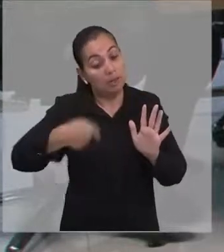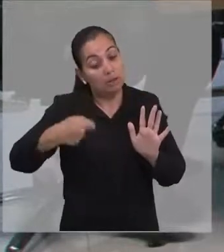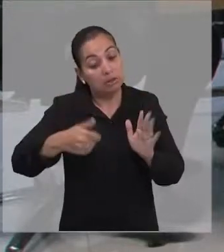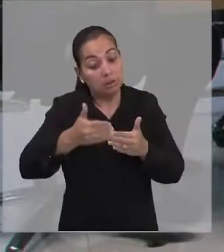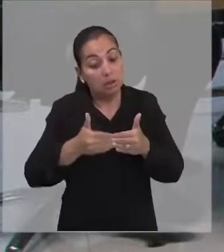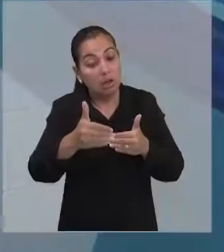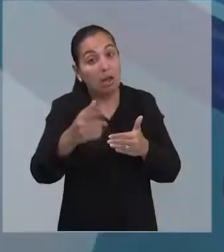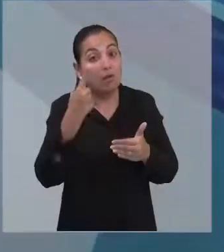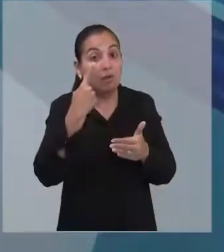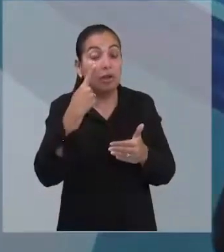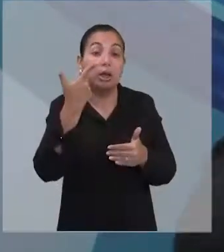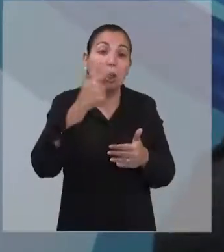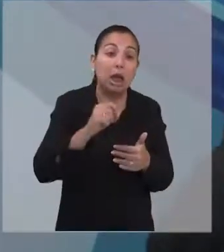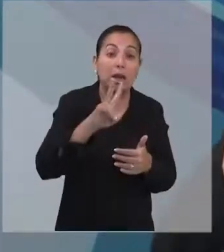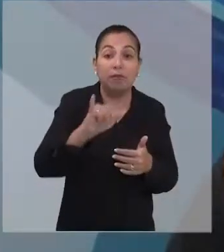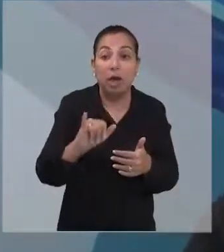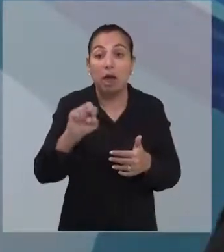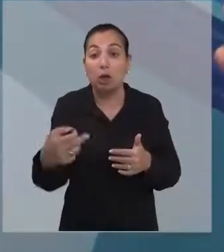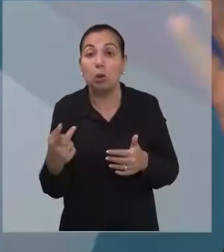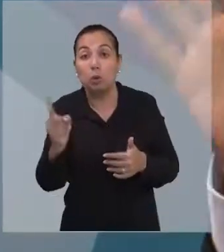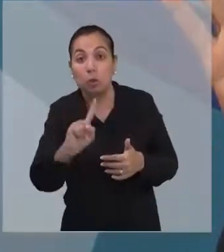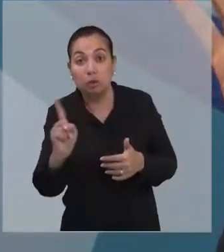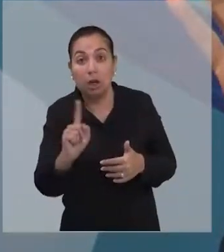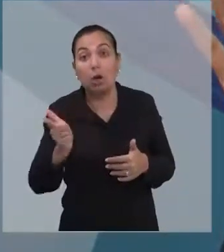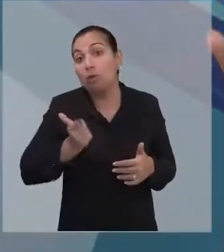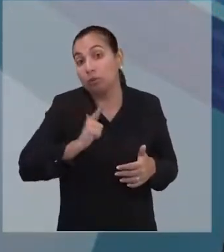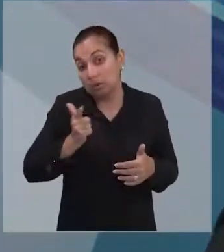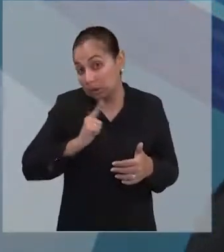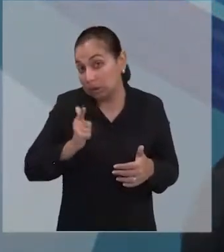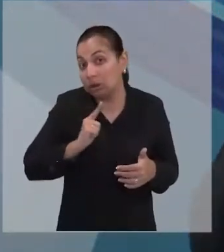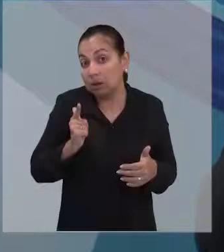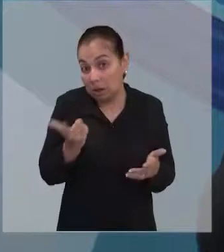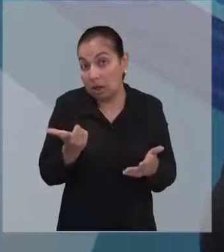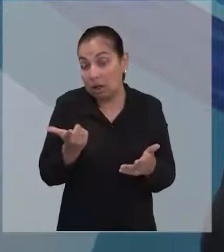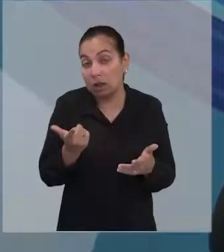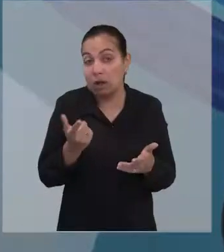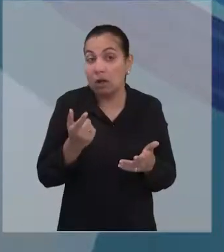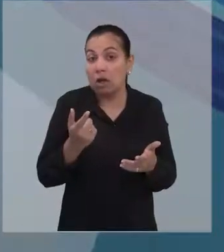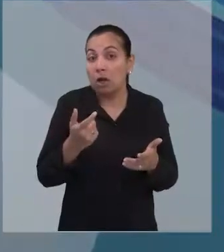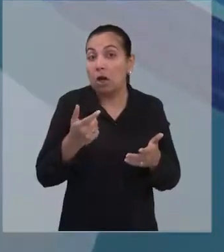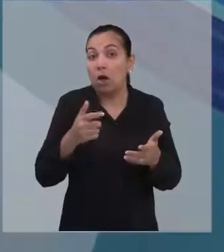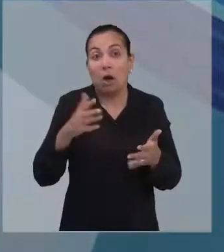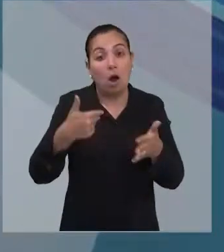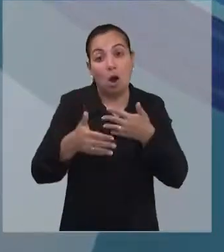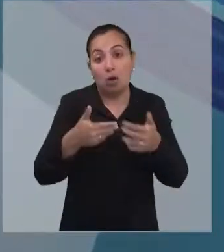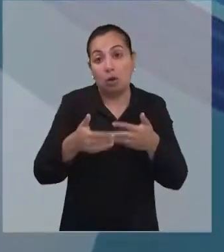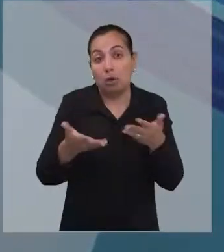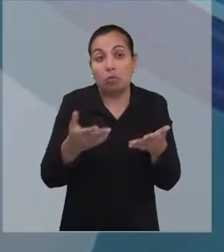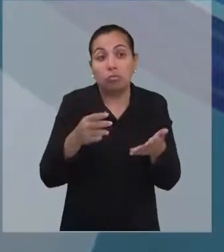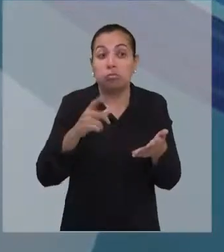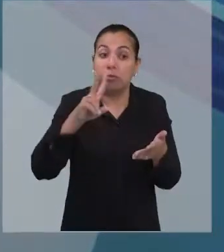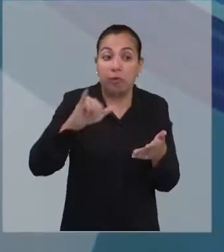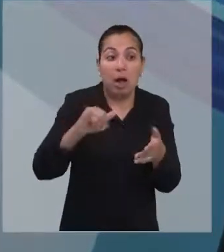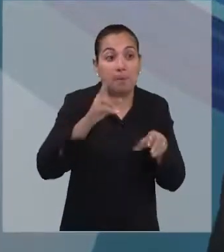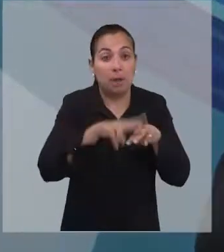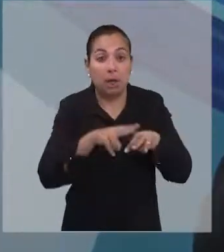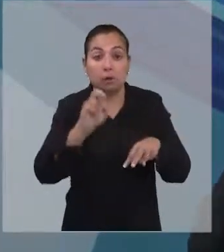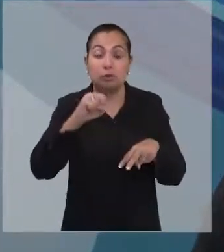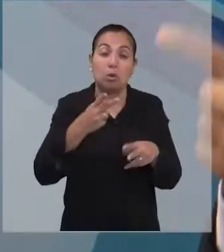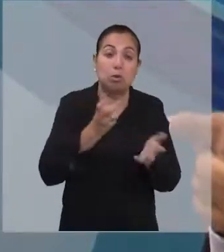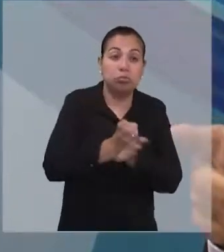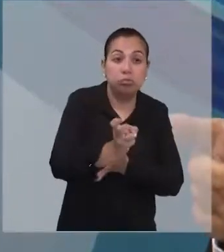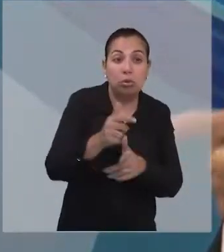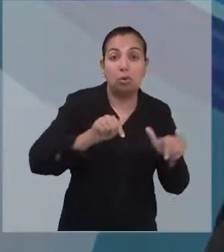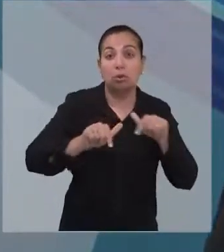se quem fez vai ter ou não vai ter alguma sanção penal. Mas estamos discutindo a importância dos fatos revelados. E se eles